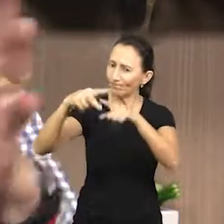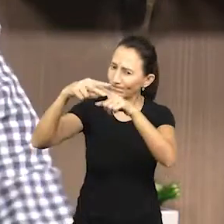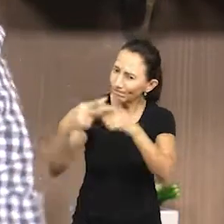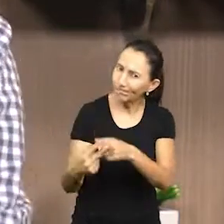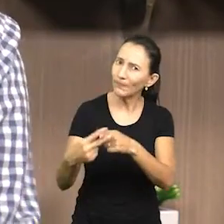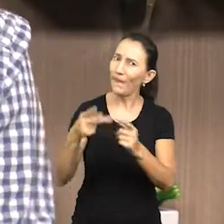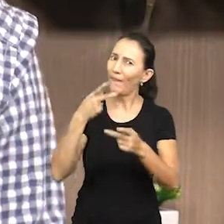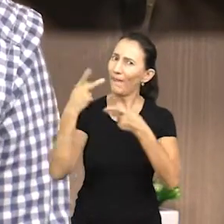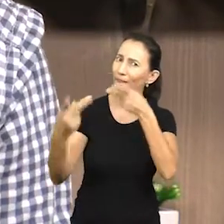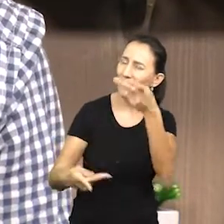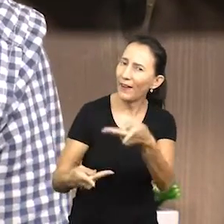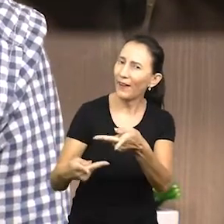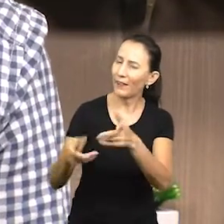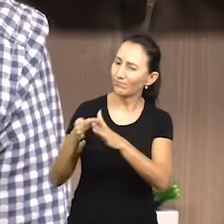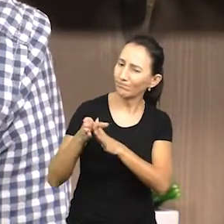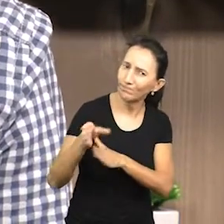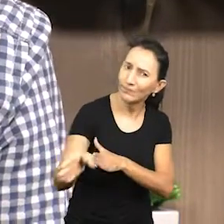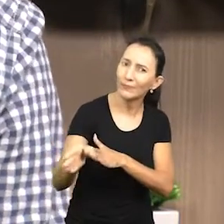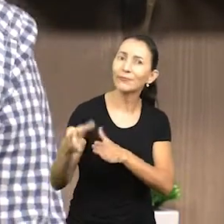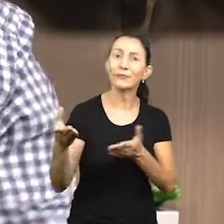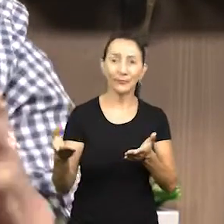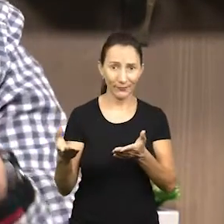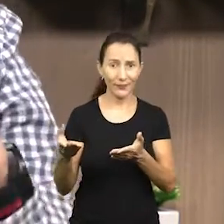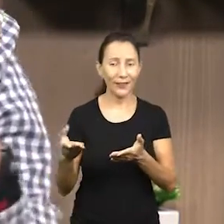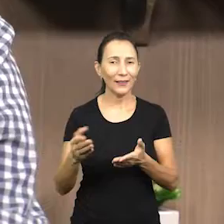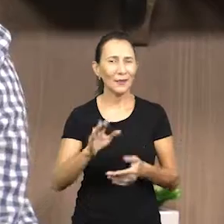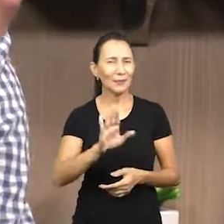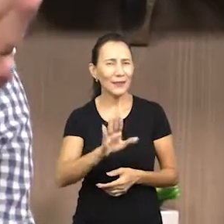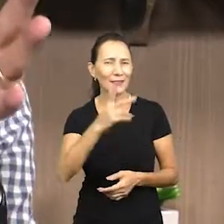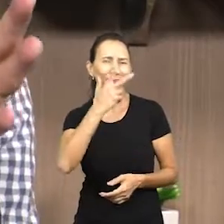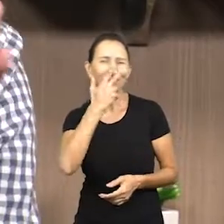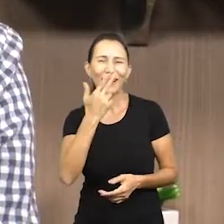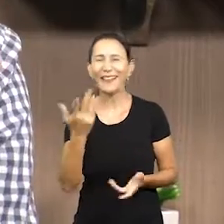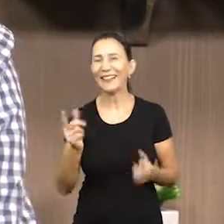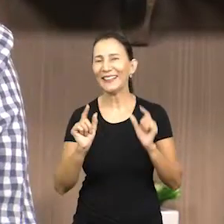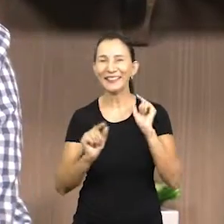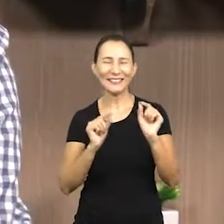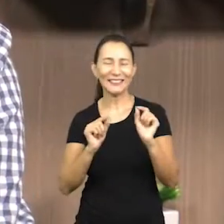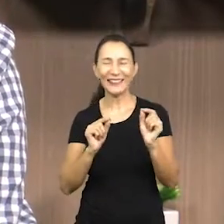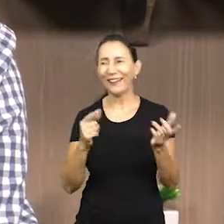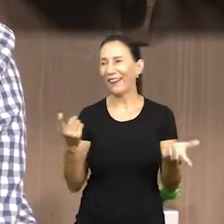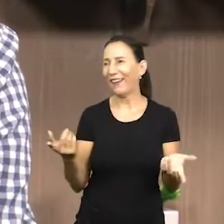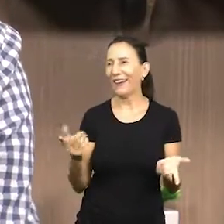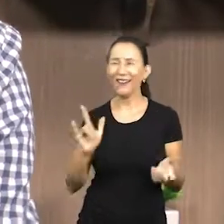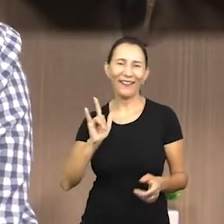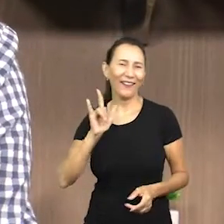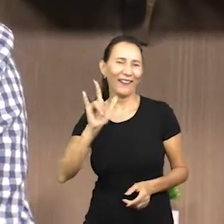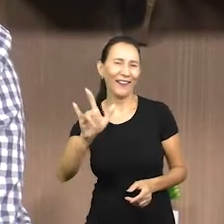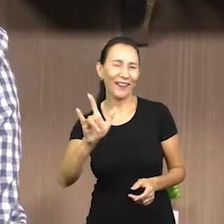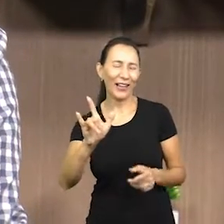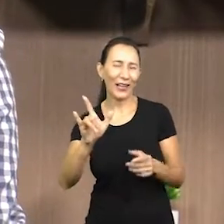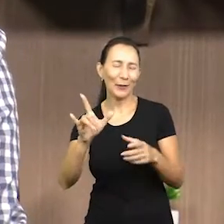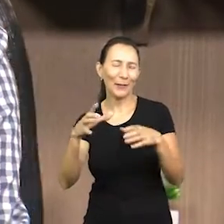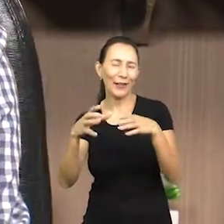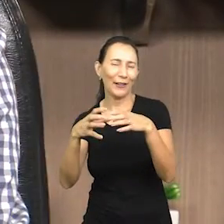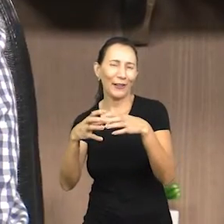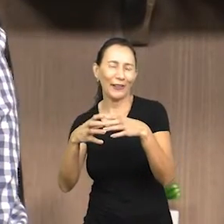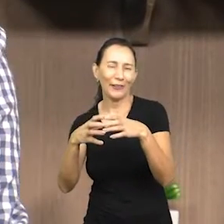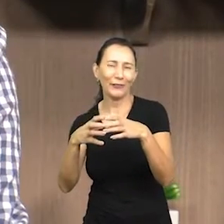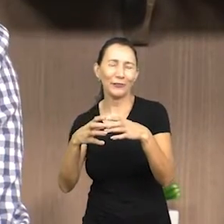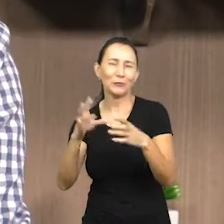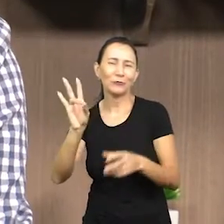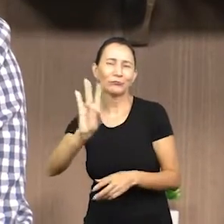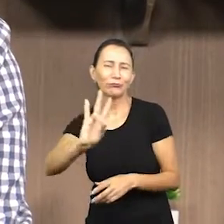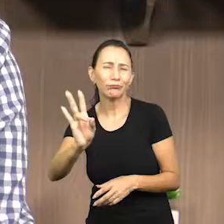uma classe específica. Mas parece que dá ibope falar que ama homossexual. Então o assunto é do